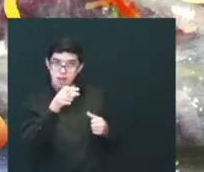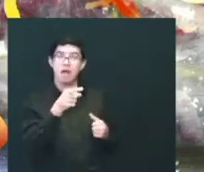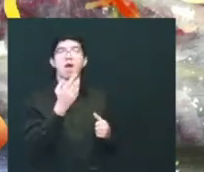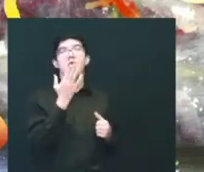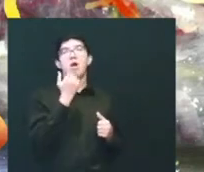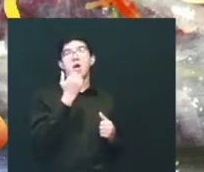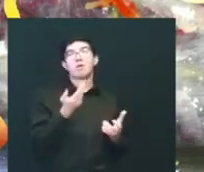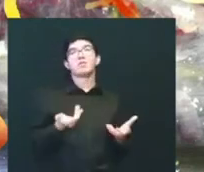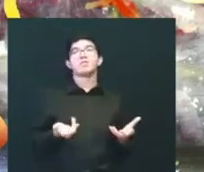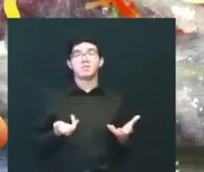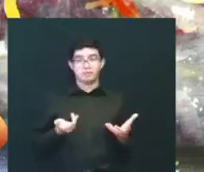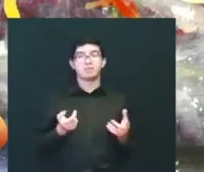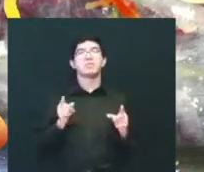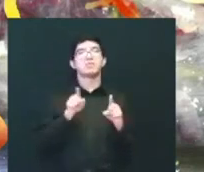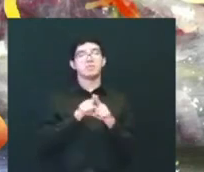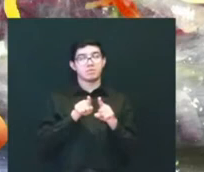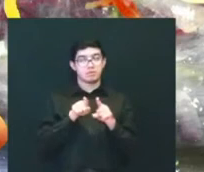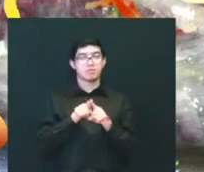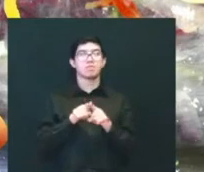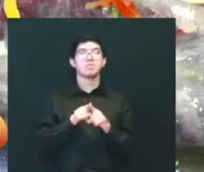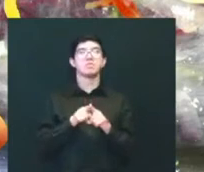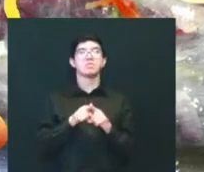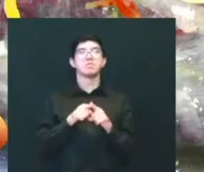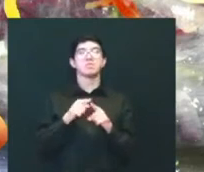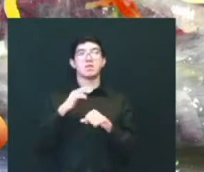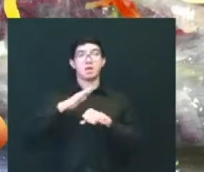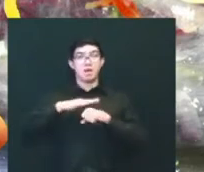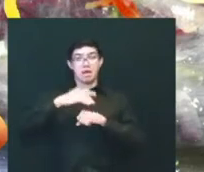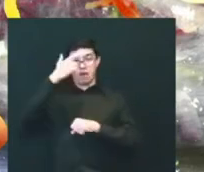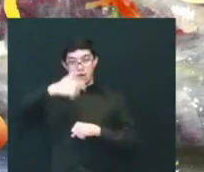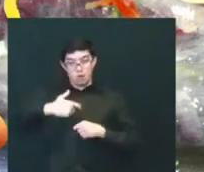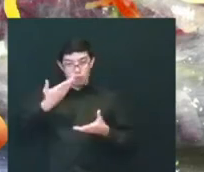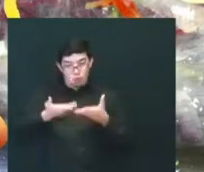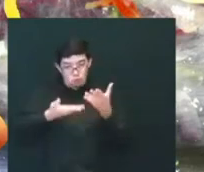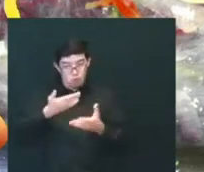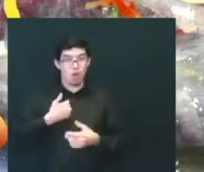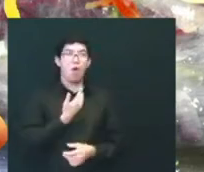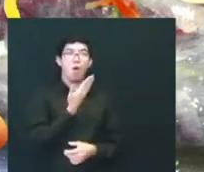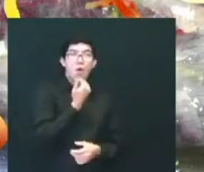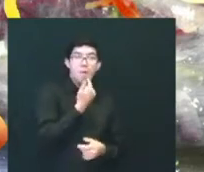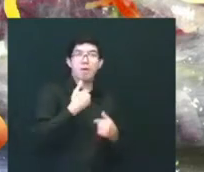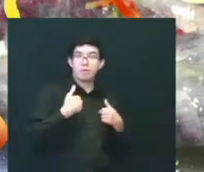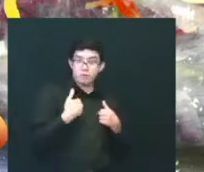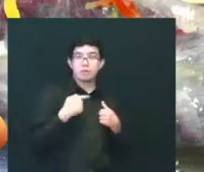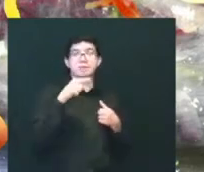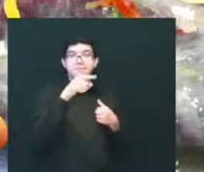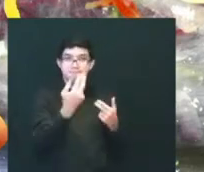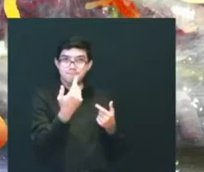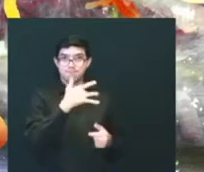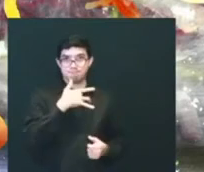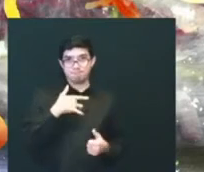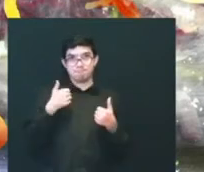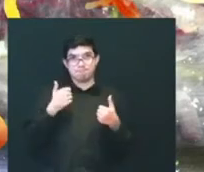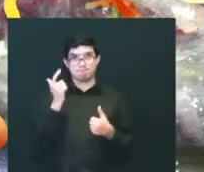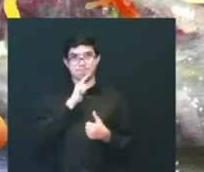nesse aspecto de também ter a facilidade de comer mais saudável, já que está fazendo para um, faz também para o outro. Então,